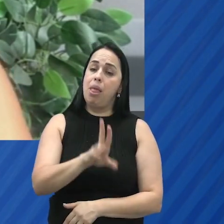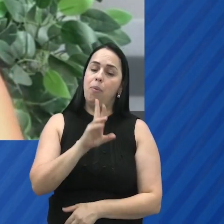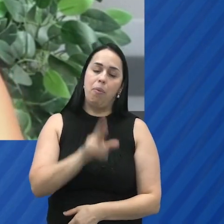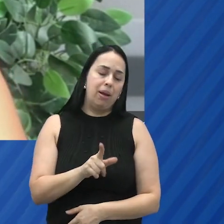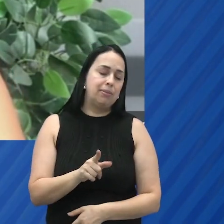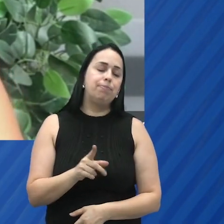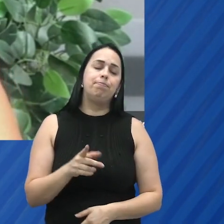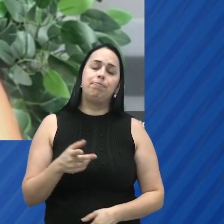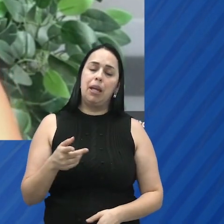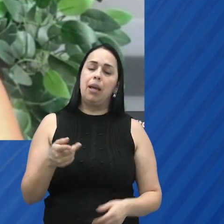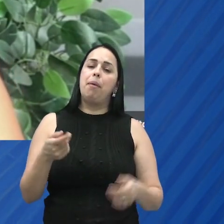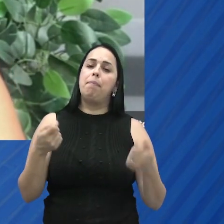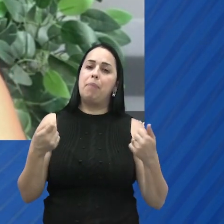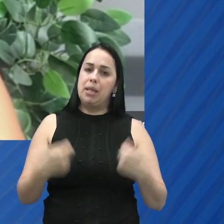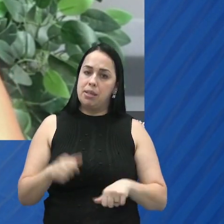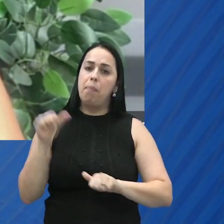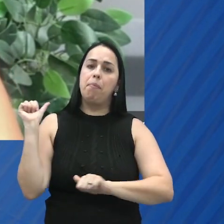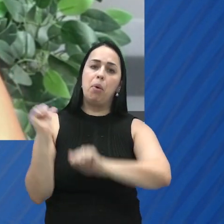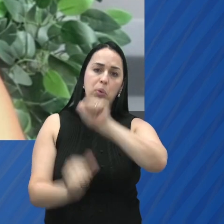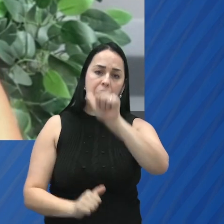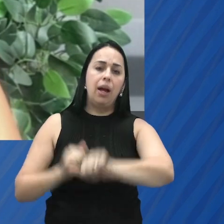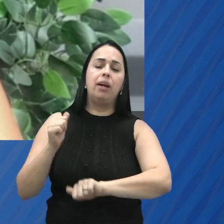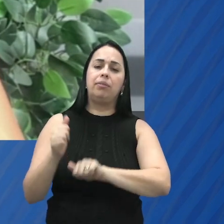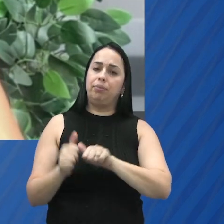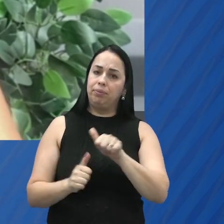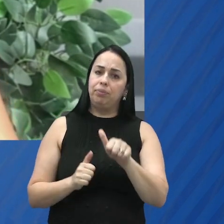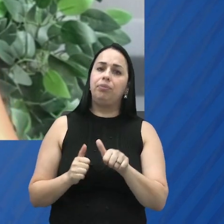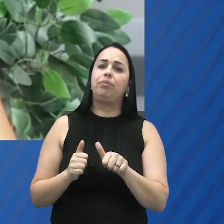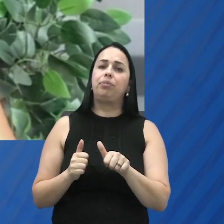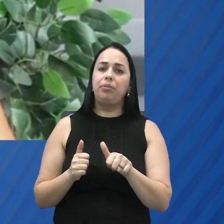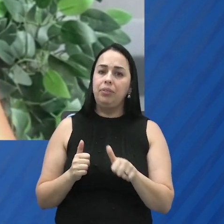gente precisa, né, e espera.